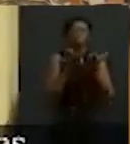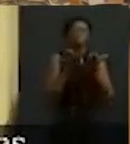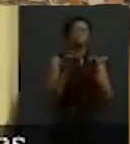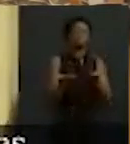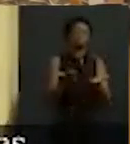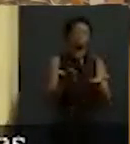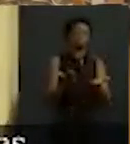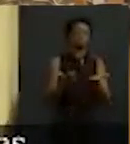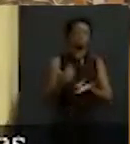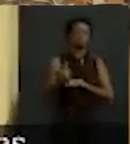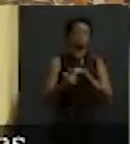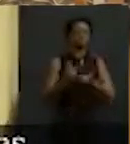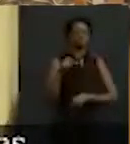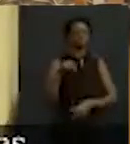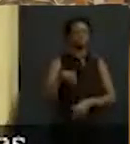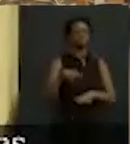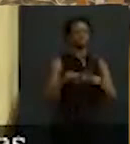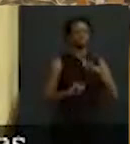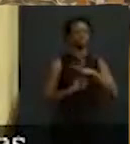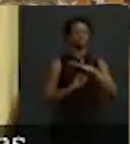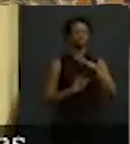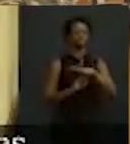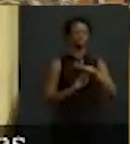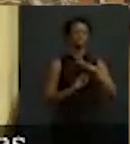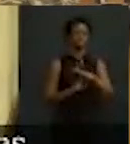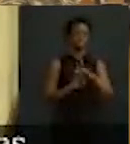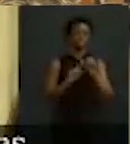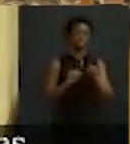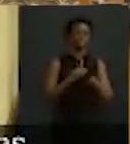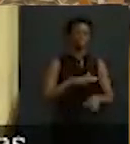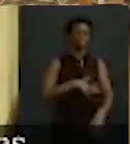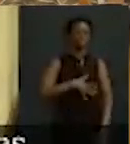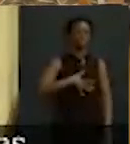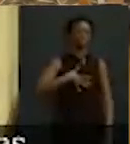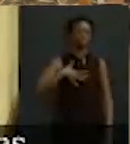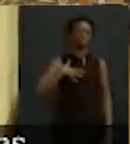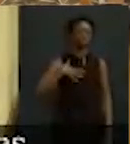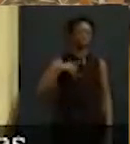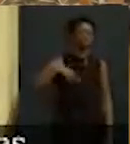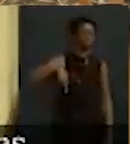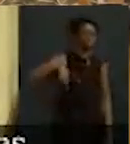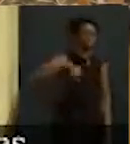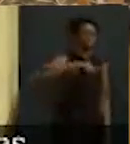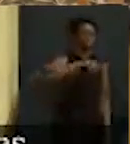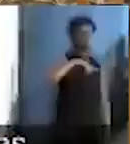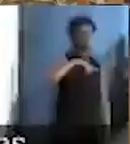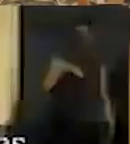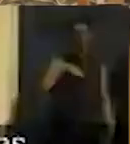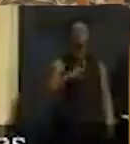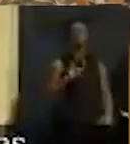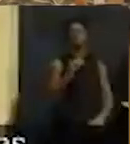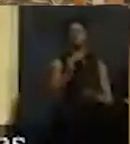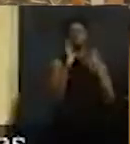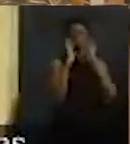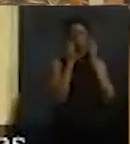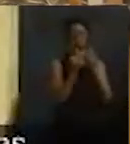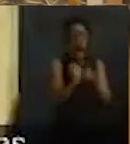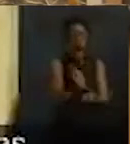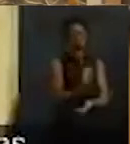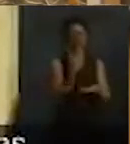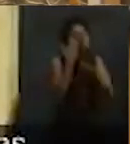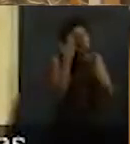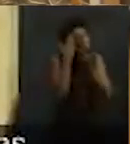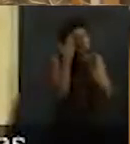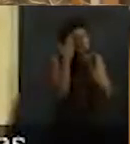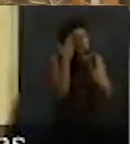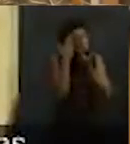nossa instituição possa frutificar em orgulho dentro de vocês e de toda a família. Nossa gratidão é